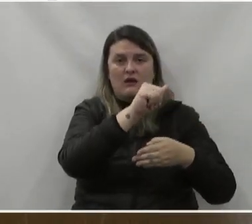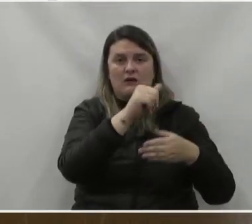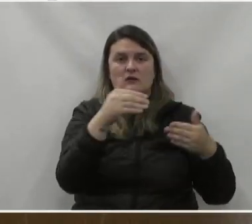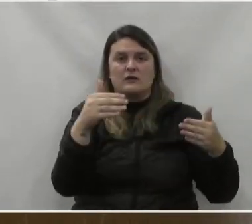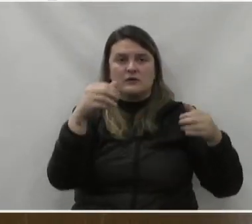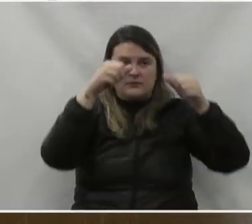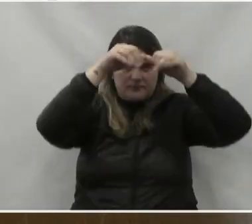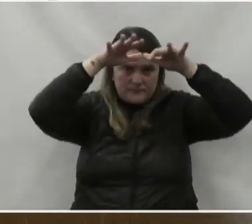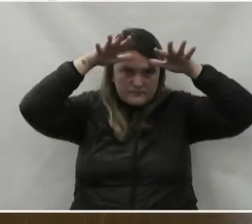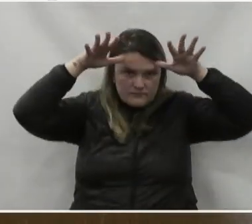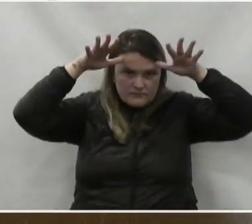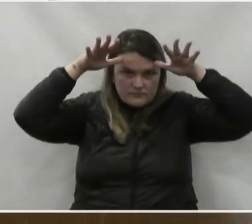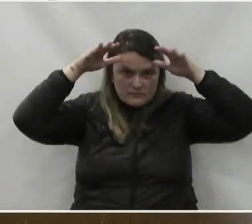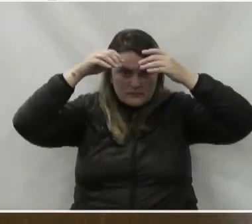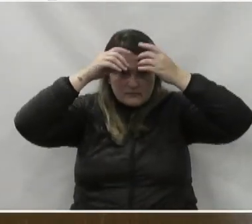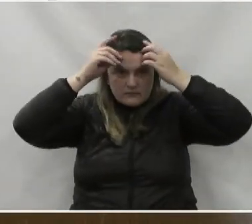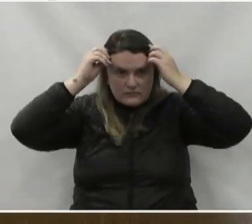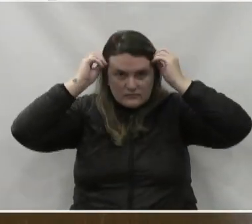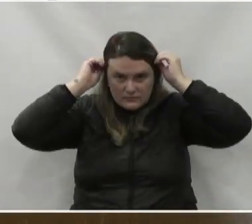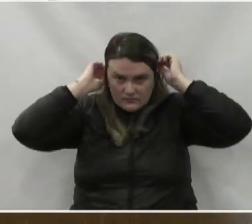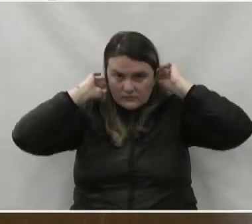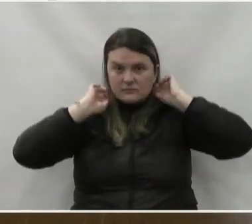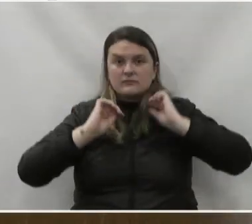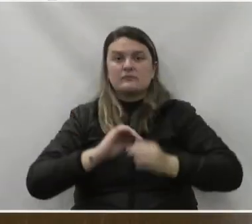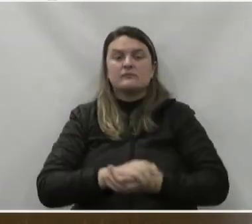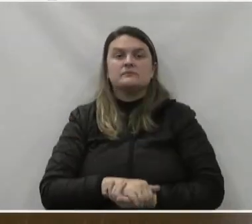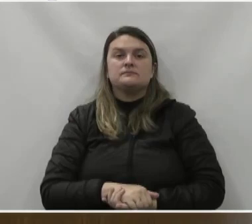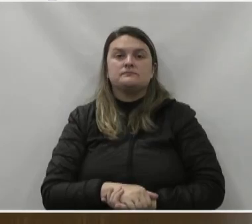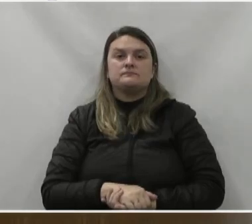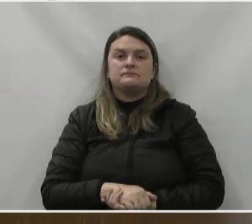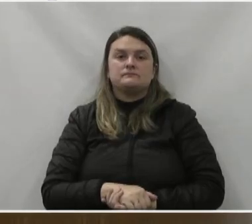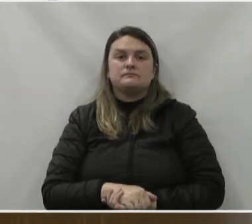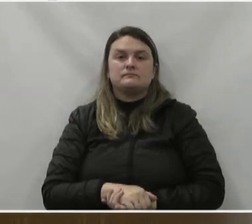grave isso. Dizer também,